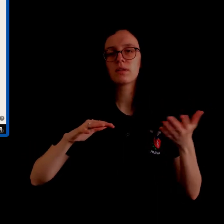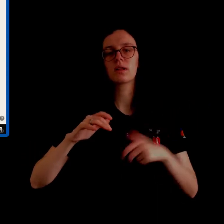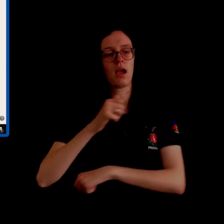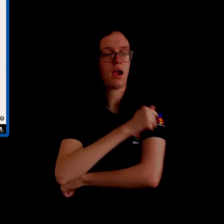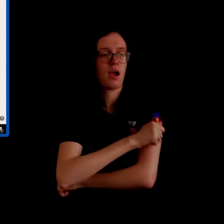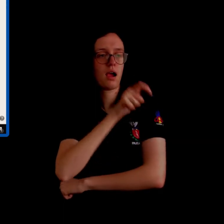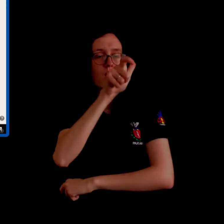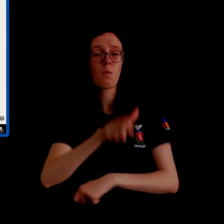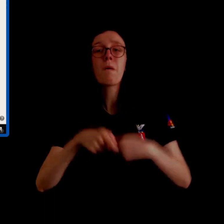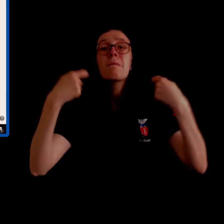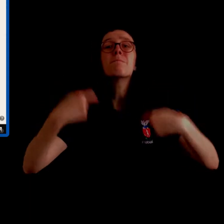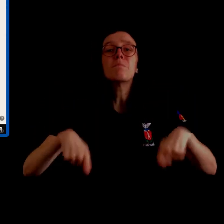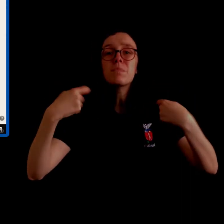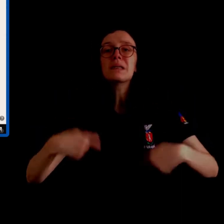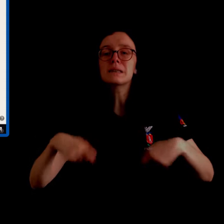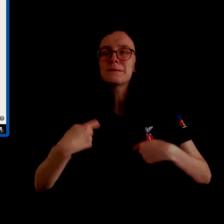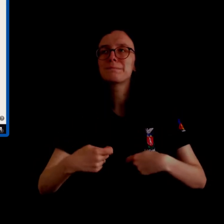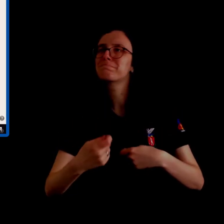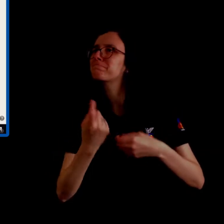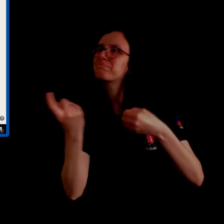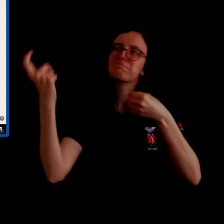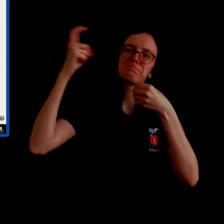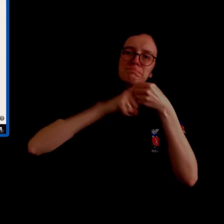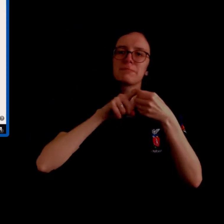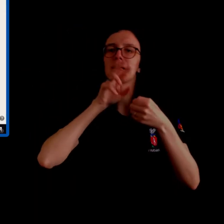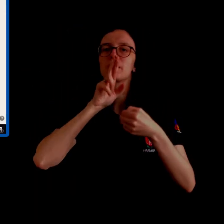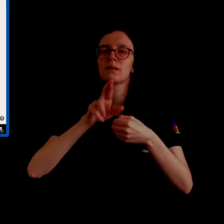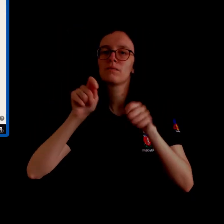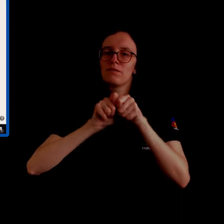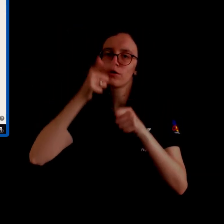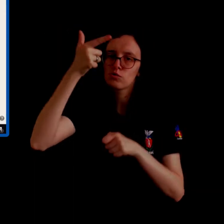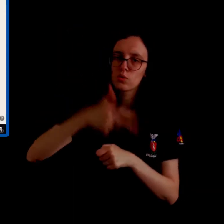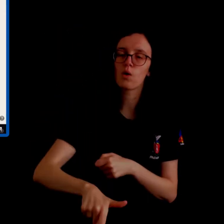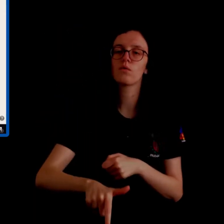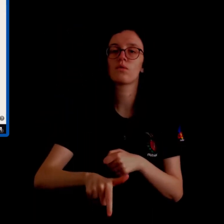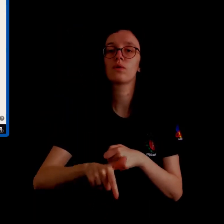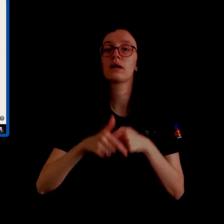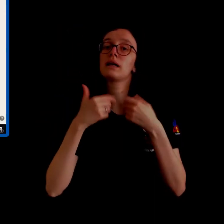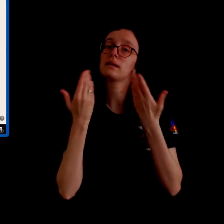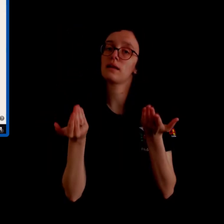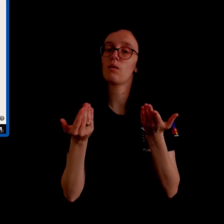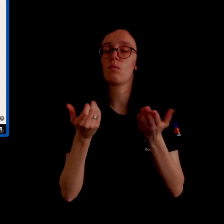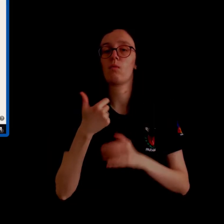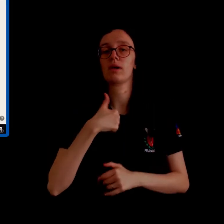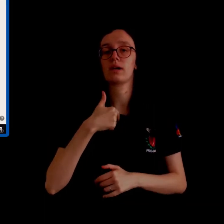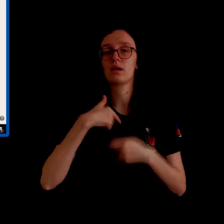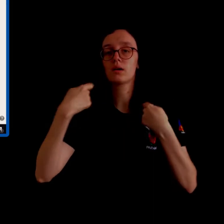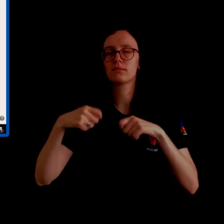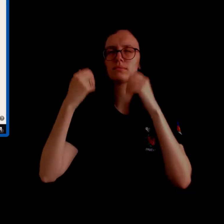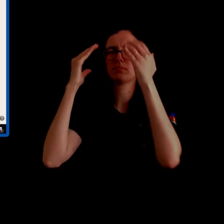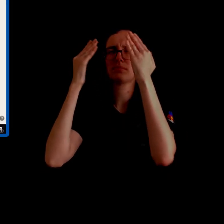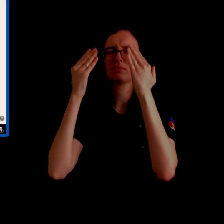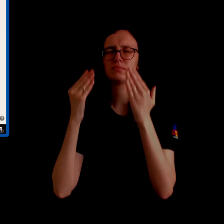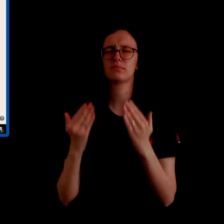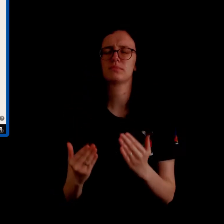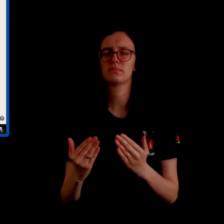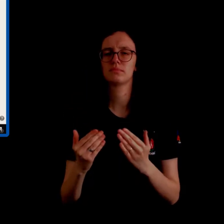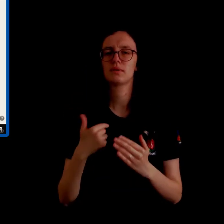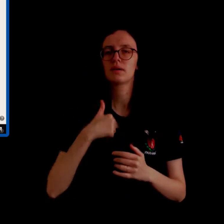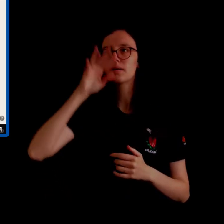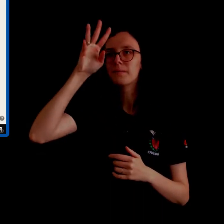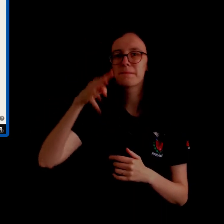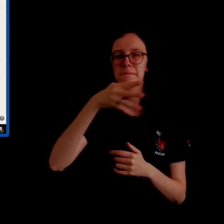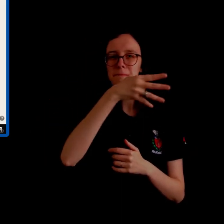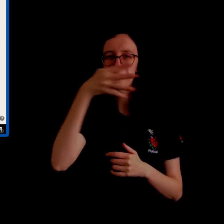aluno ele precisou redigir a resposta dele, é óbvio que eu vou ter que analisar aqui nas